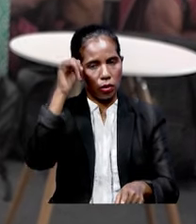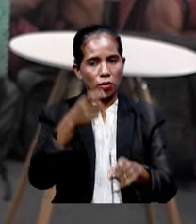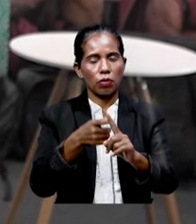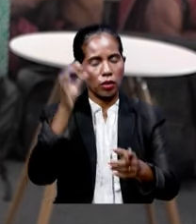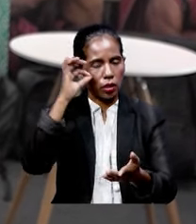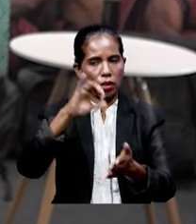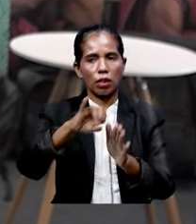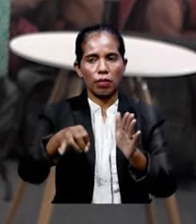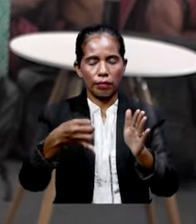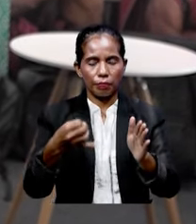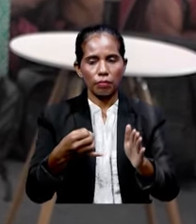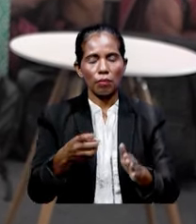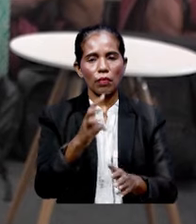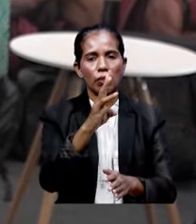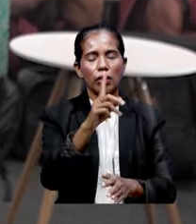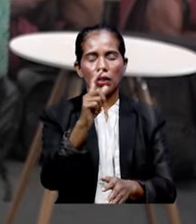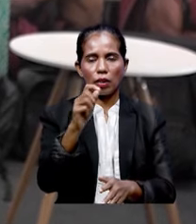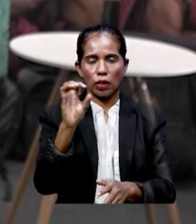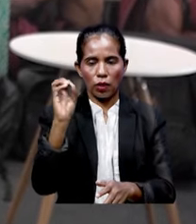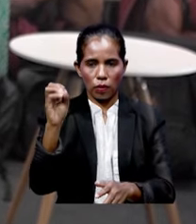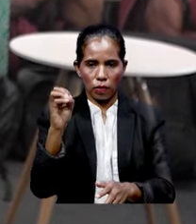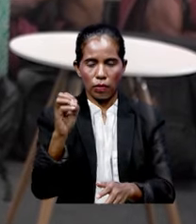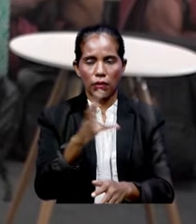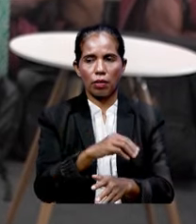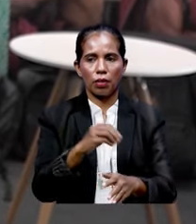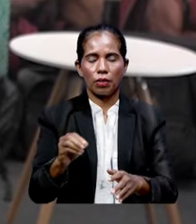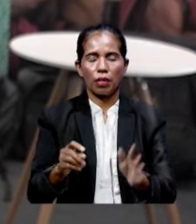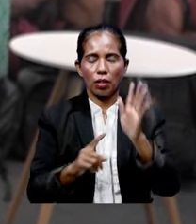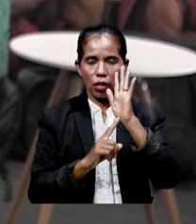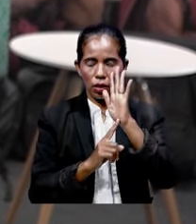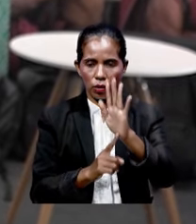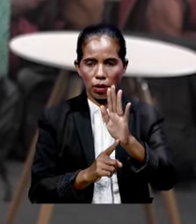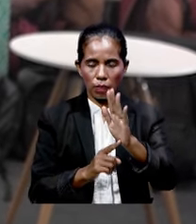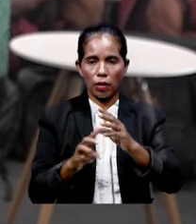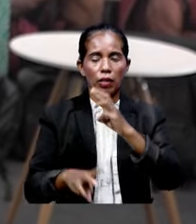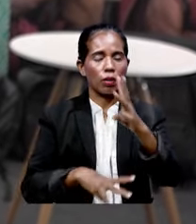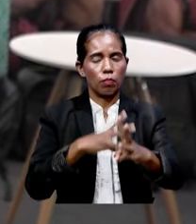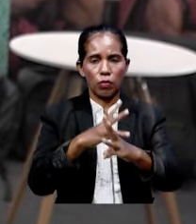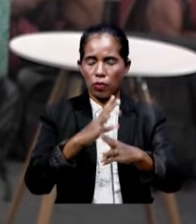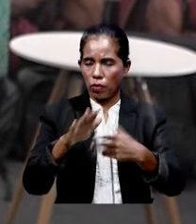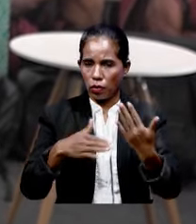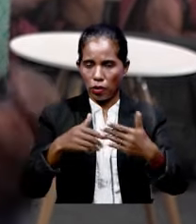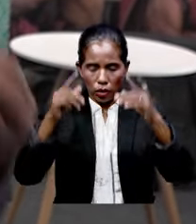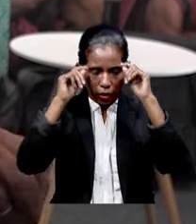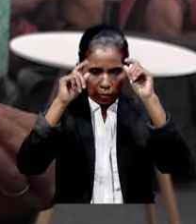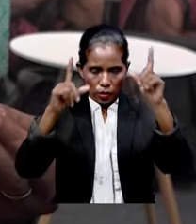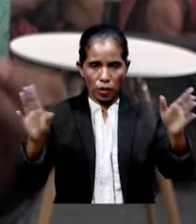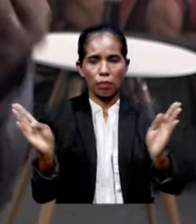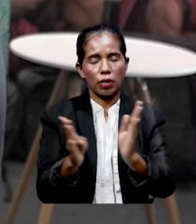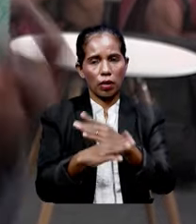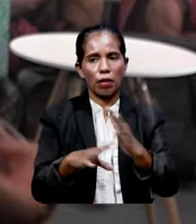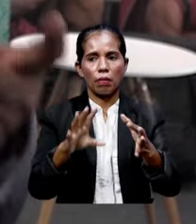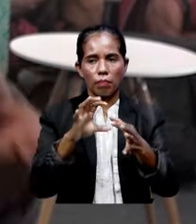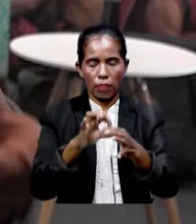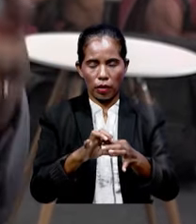secretário-geral, WTO Niel, Madame Cosi, Atoba e Mundo Toma Katak, Timor-Leste sai membro